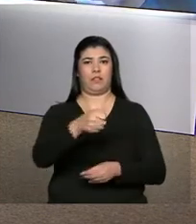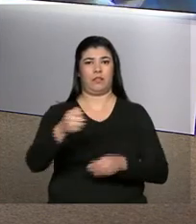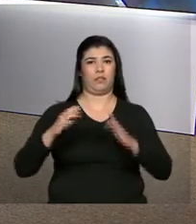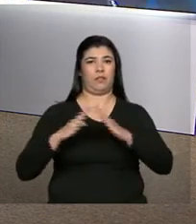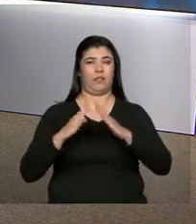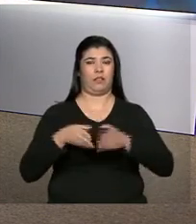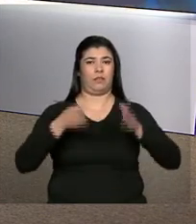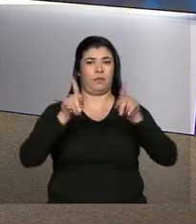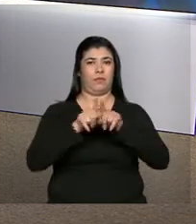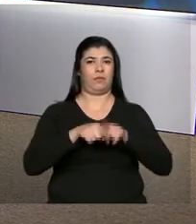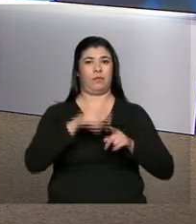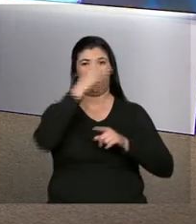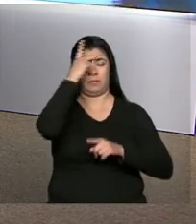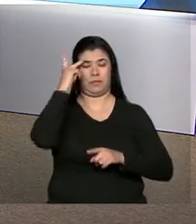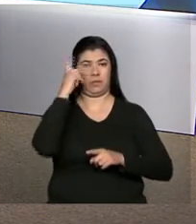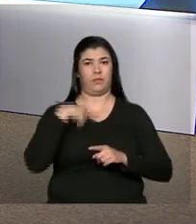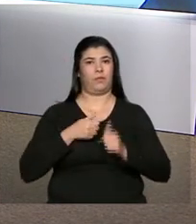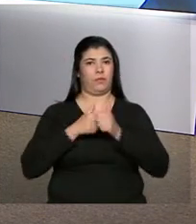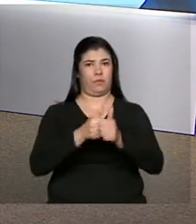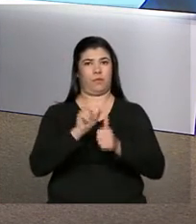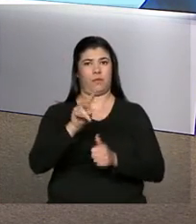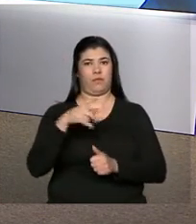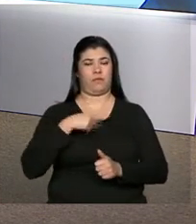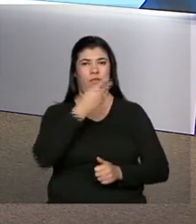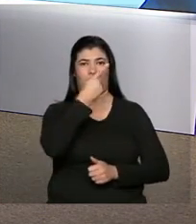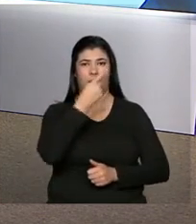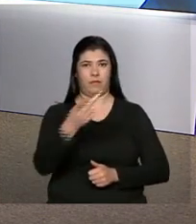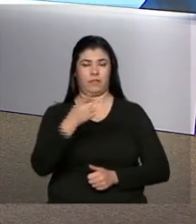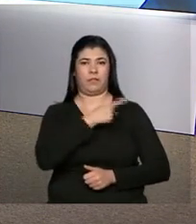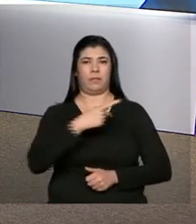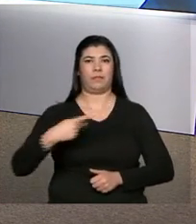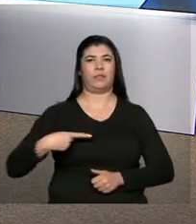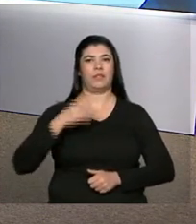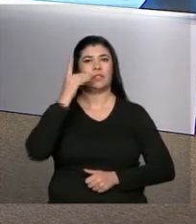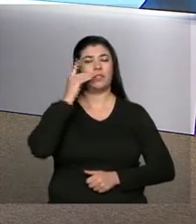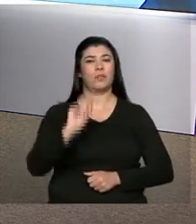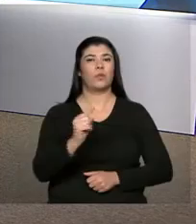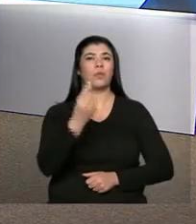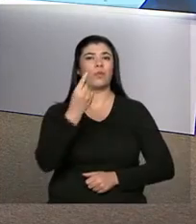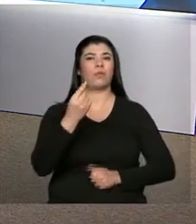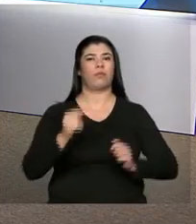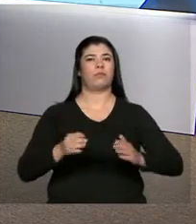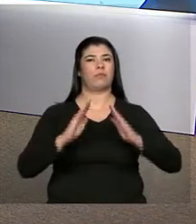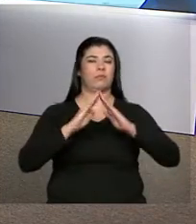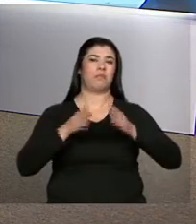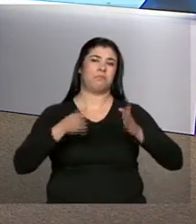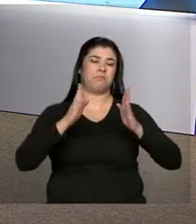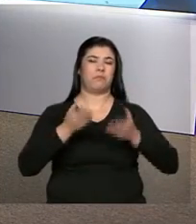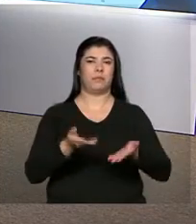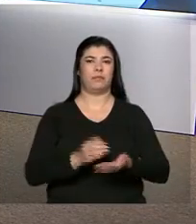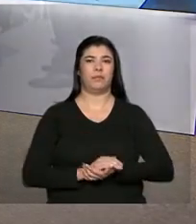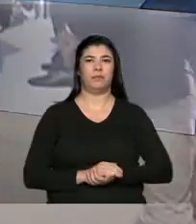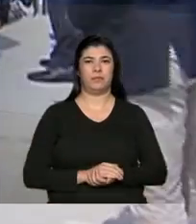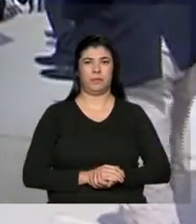moradores vamos acompanhar ao vivo a visita da presidenta dilma a uma das unidades